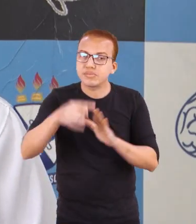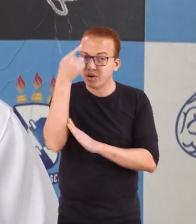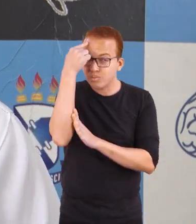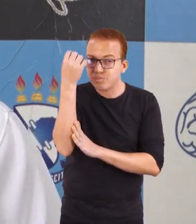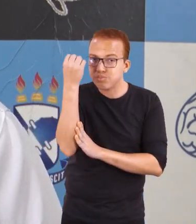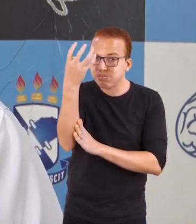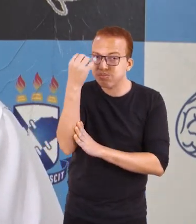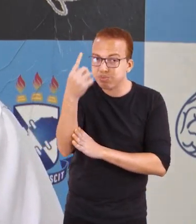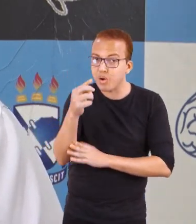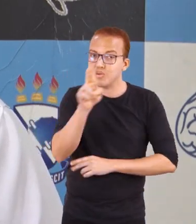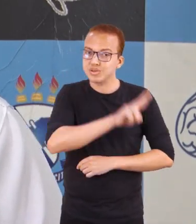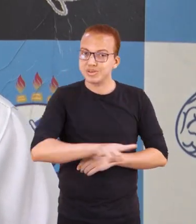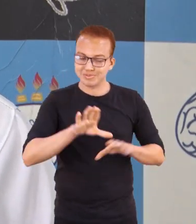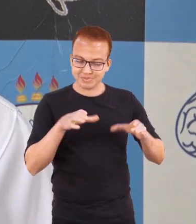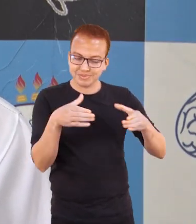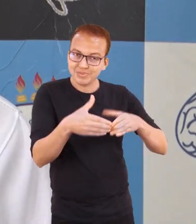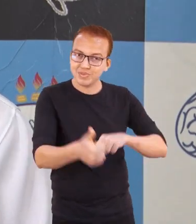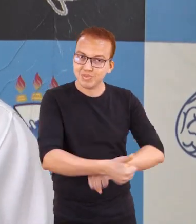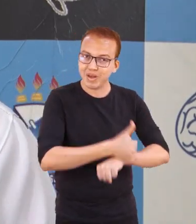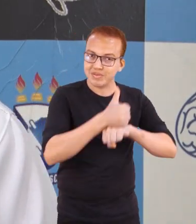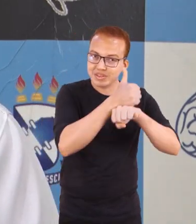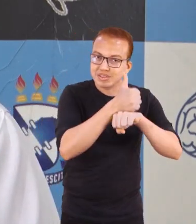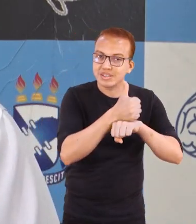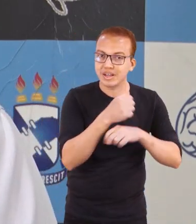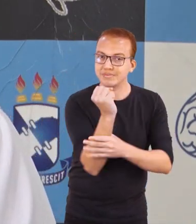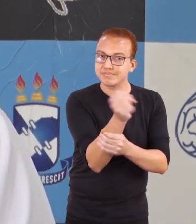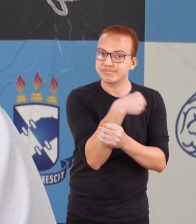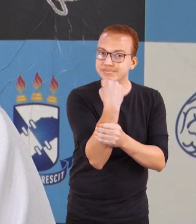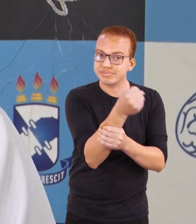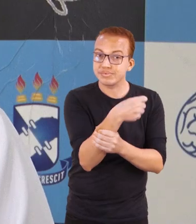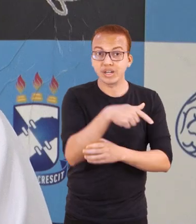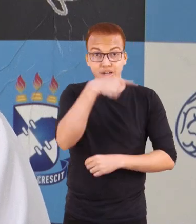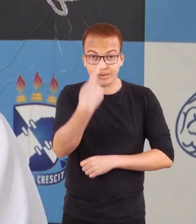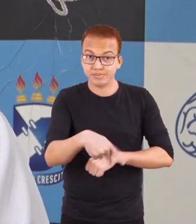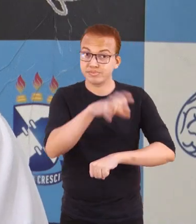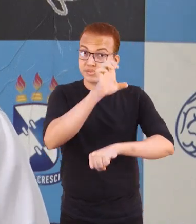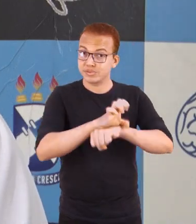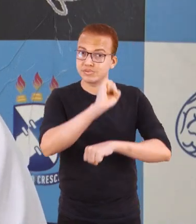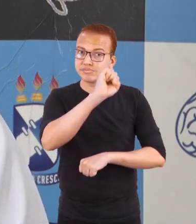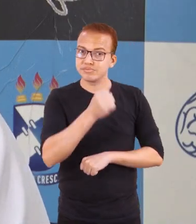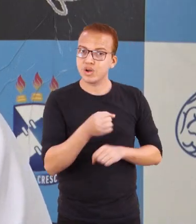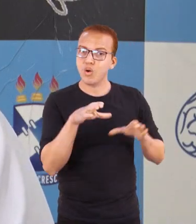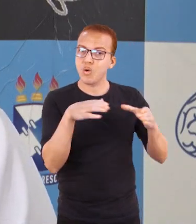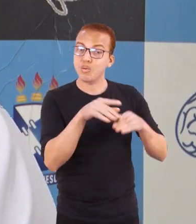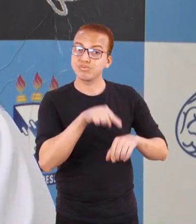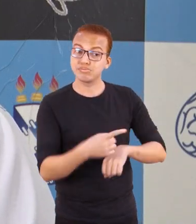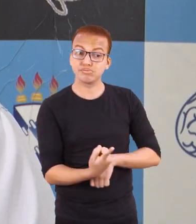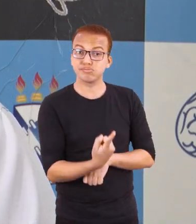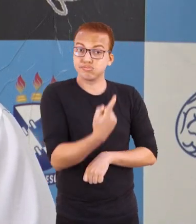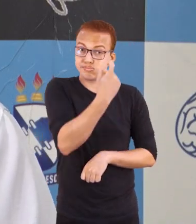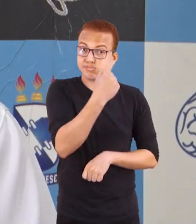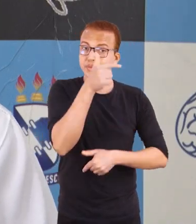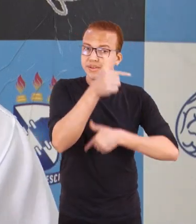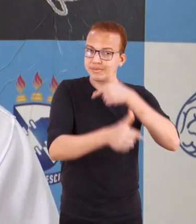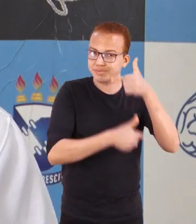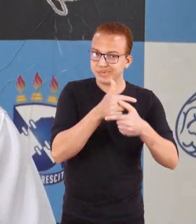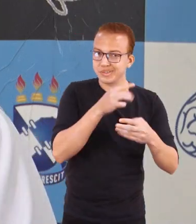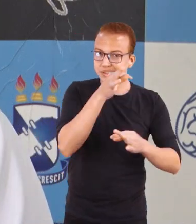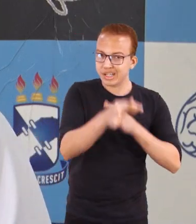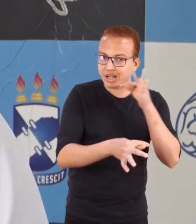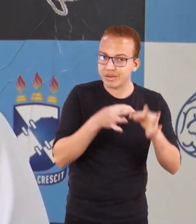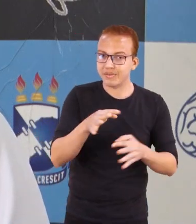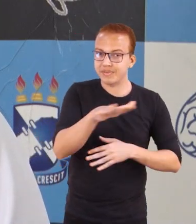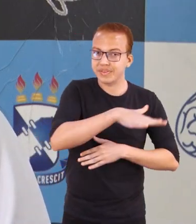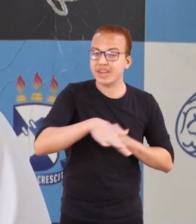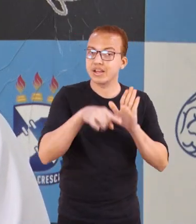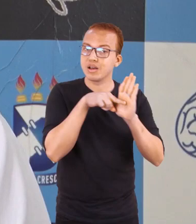da promovendo assistência fisioterapêutica no nosso estado Nós somos o único grupo hoje no estado de Sergipe que atua